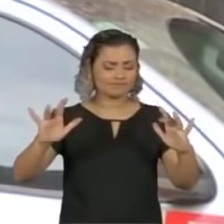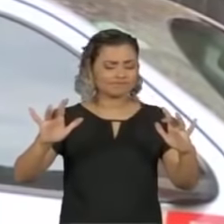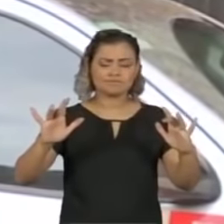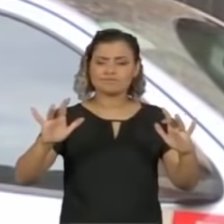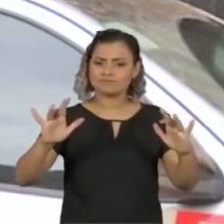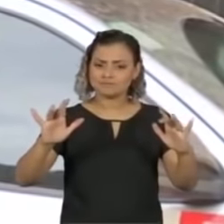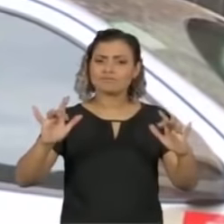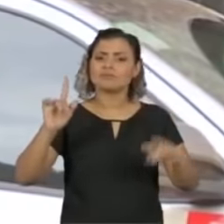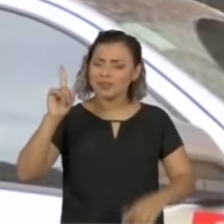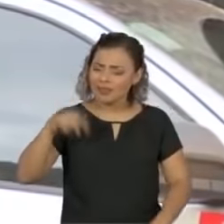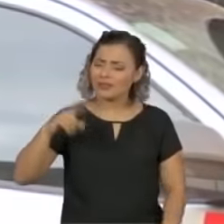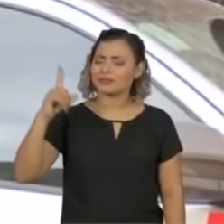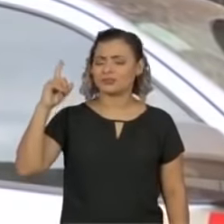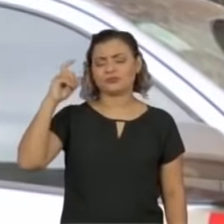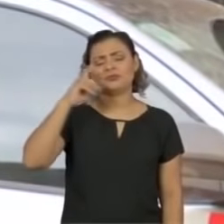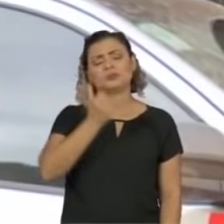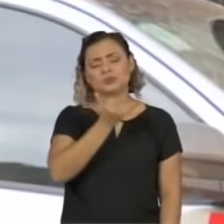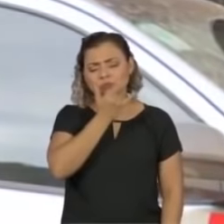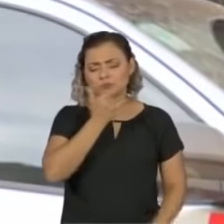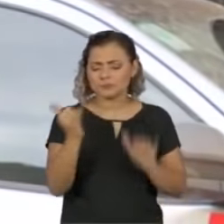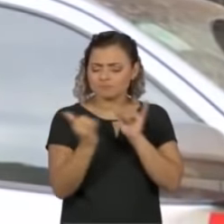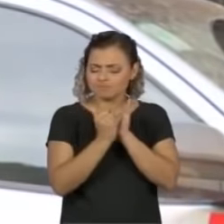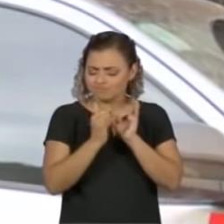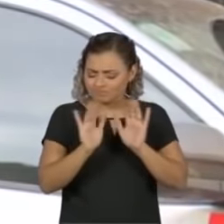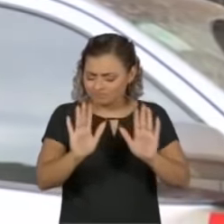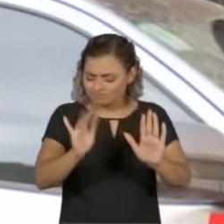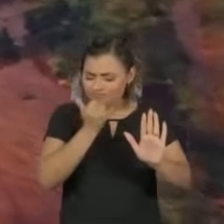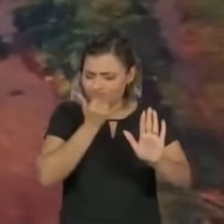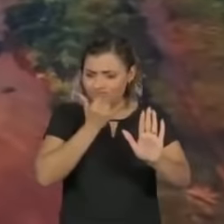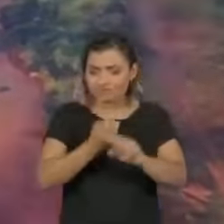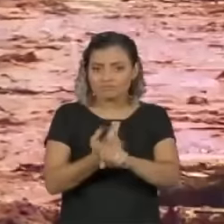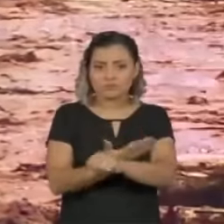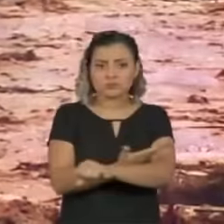É muito, desculpa.